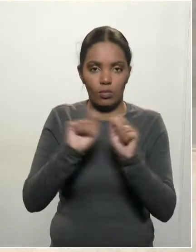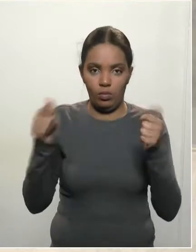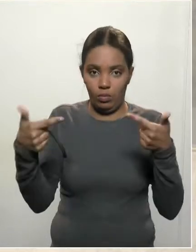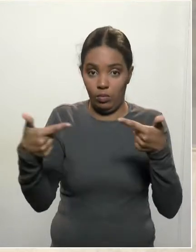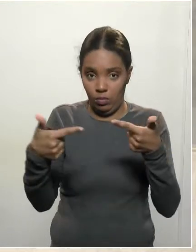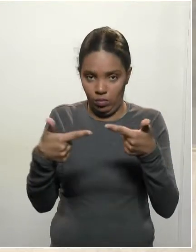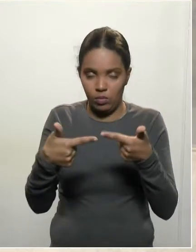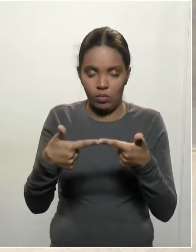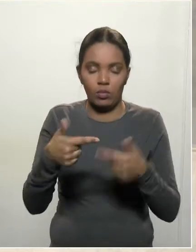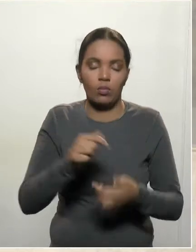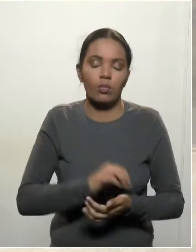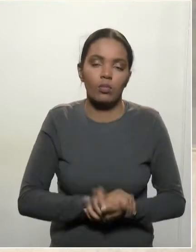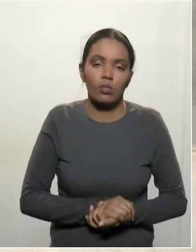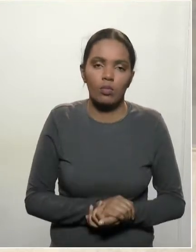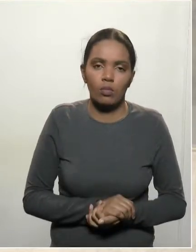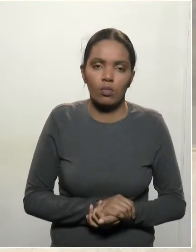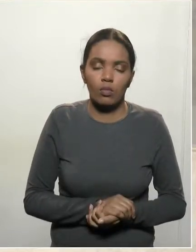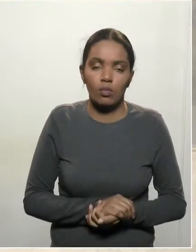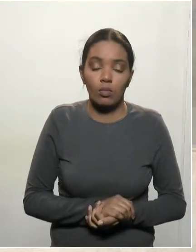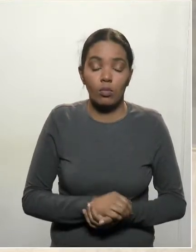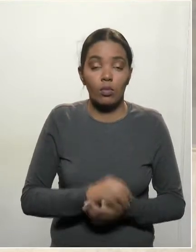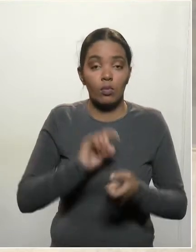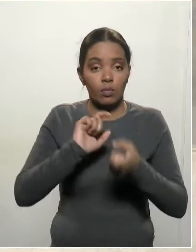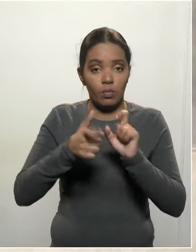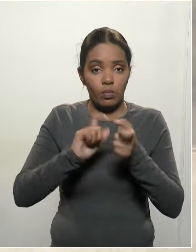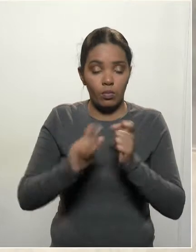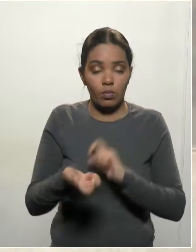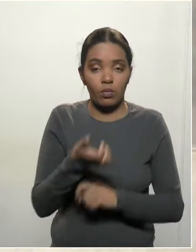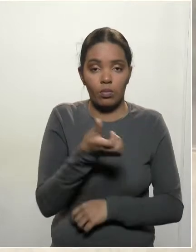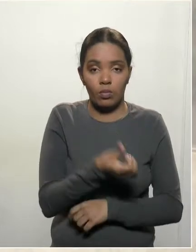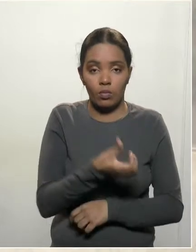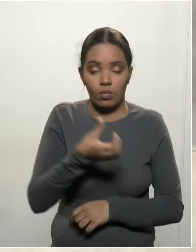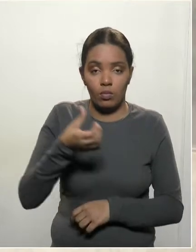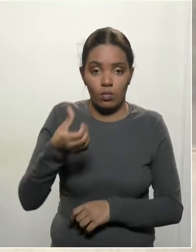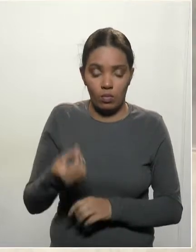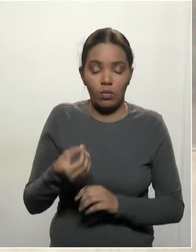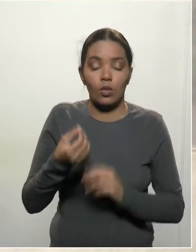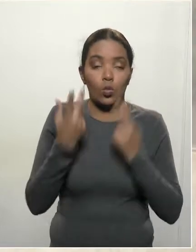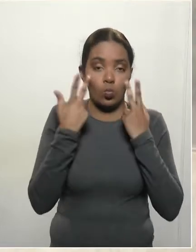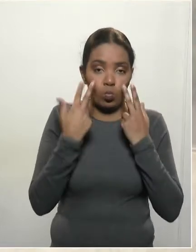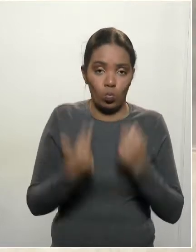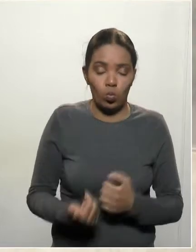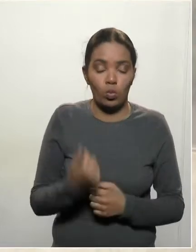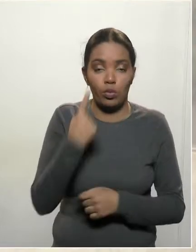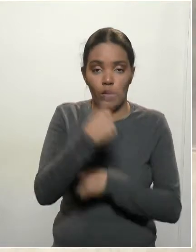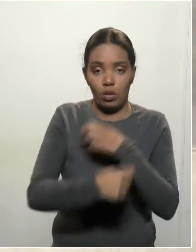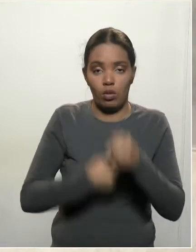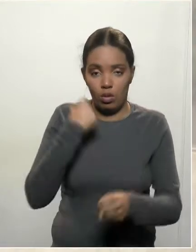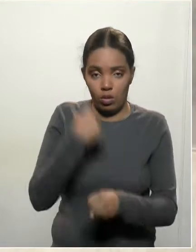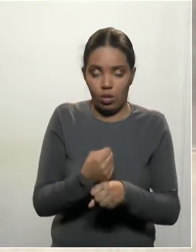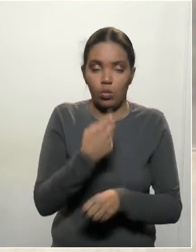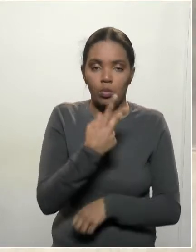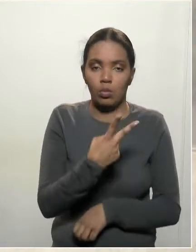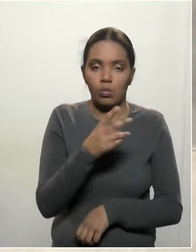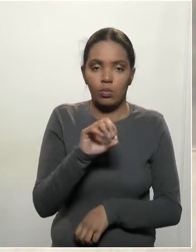Legislativa do Paraná, 66ª sessão ordinária do ano de 2020.